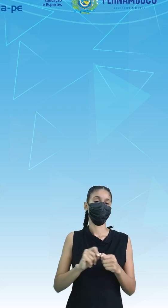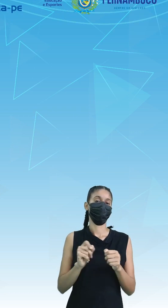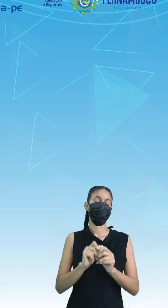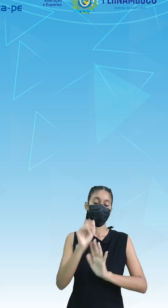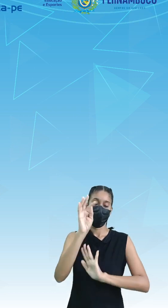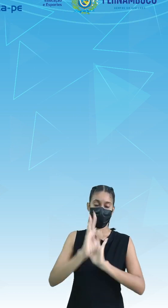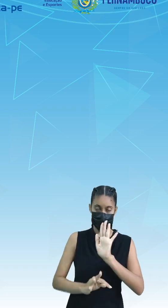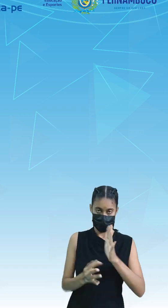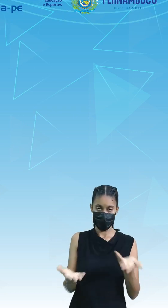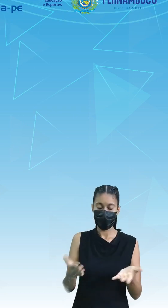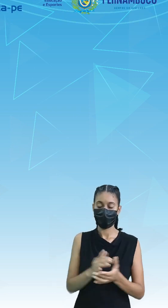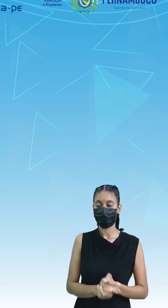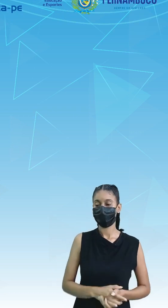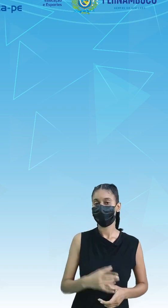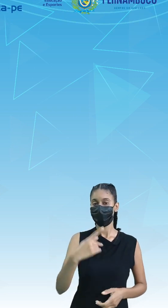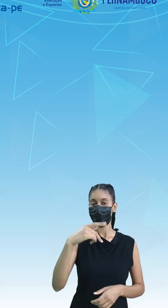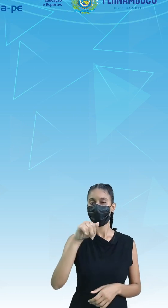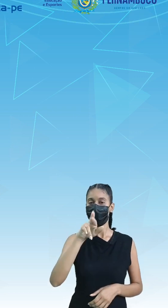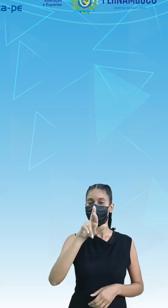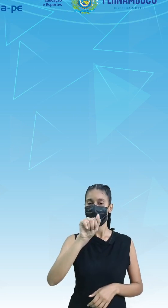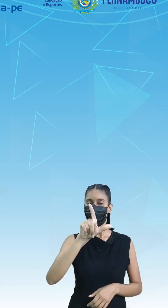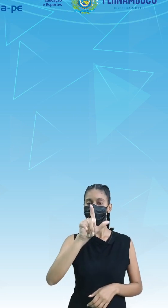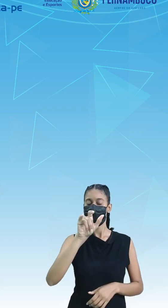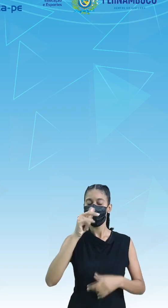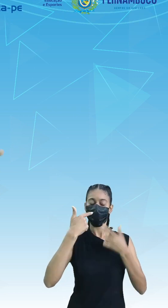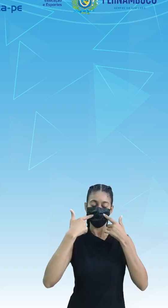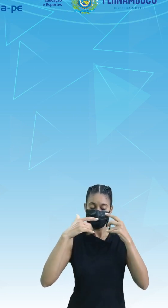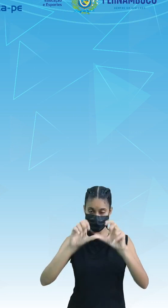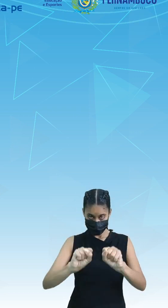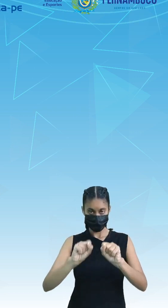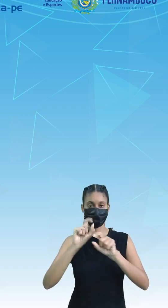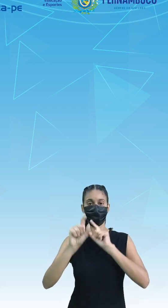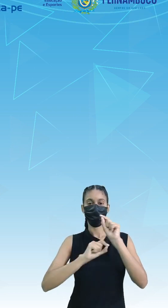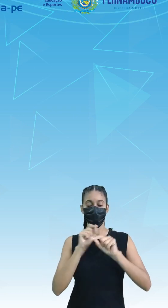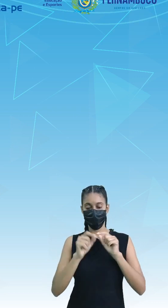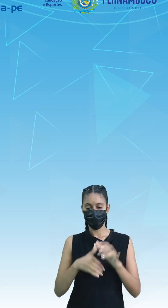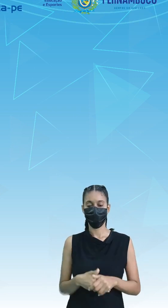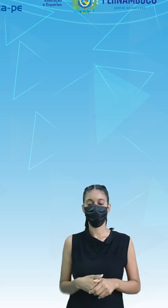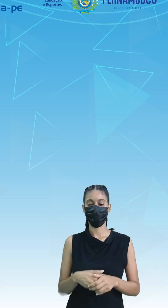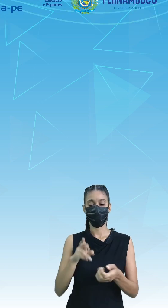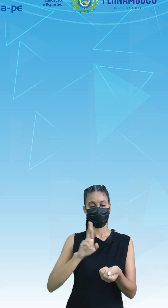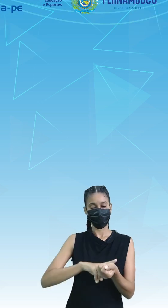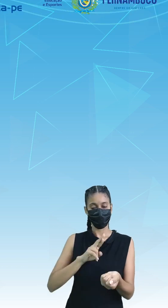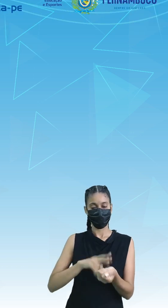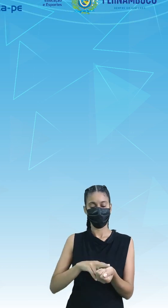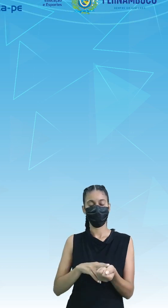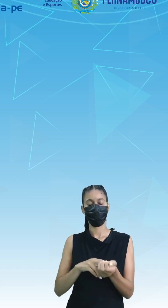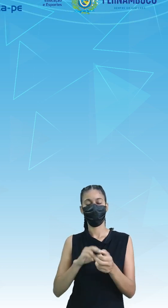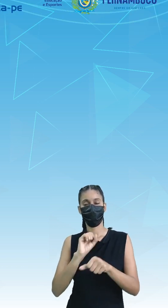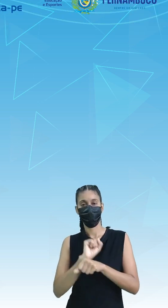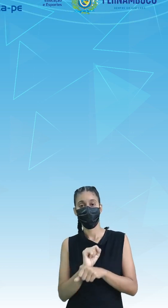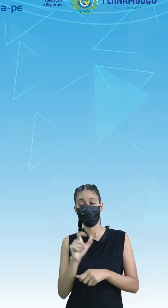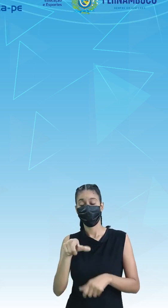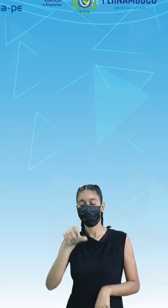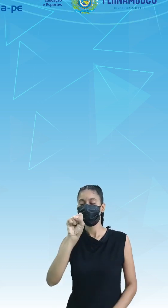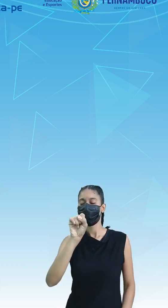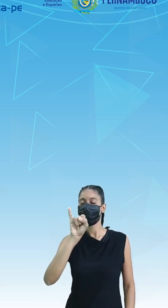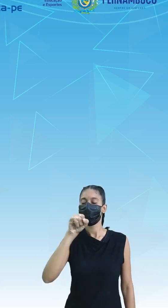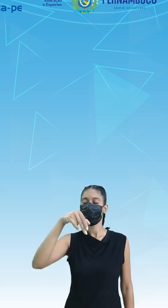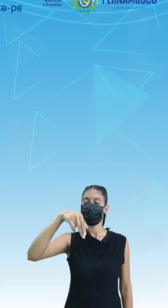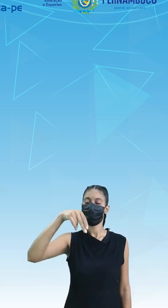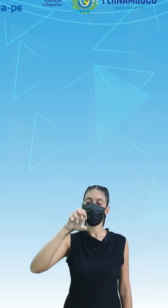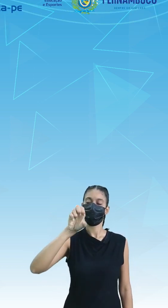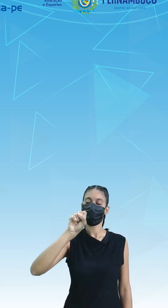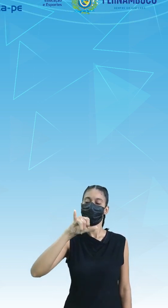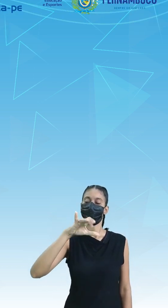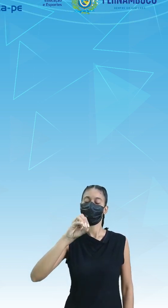texto. Então, paralinguísticos, ritmo da fala, pausa, etc. Quando eu falo em cinésicos, são os